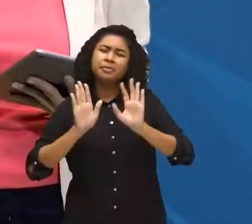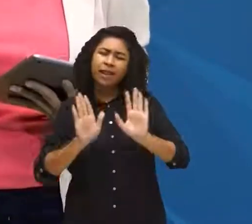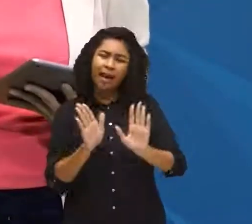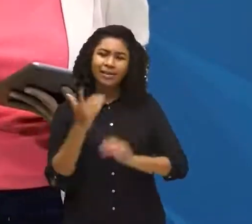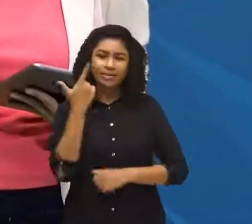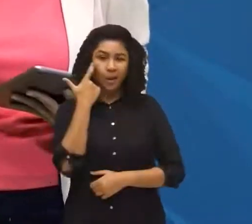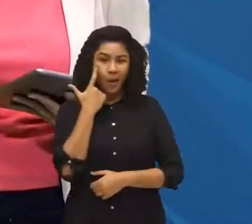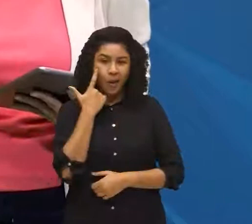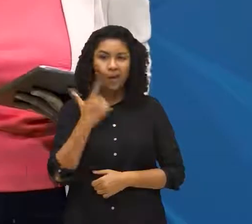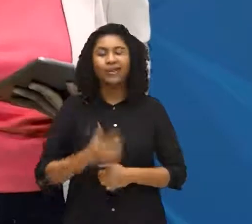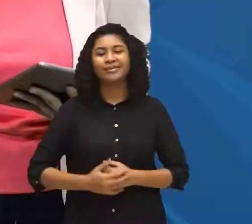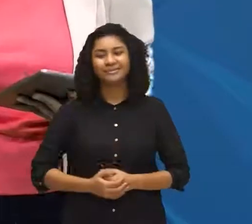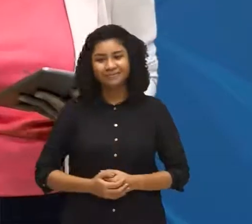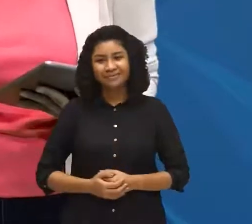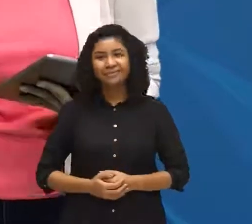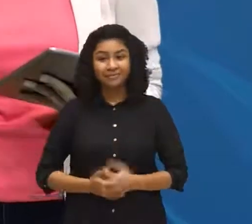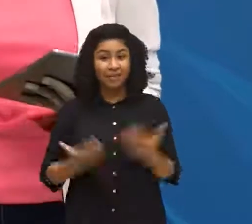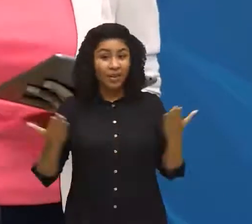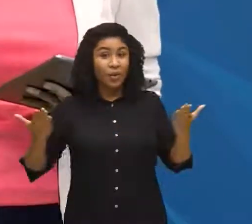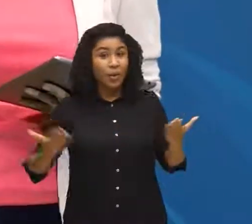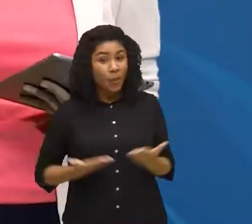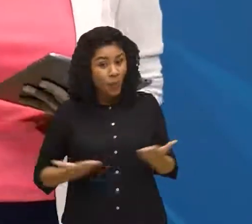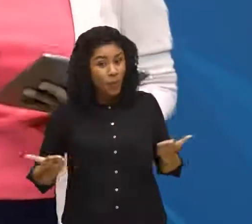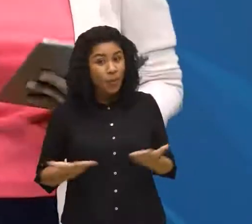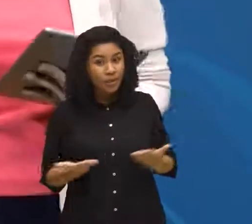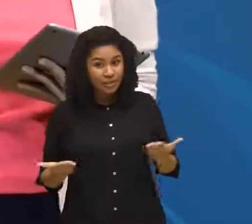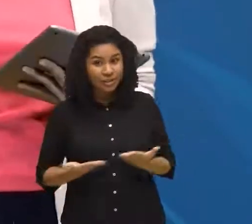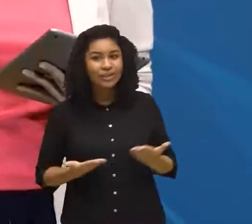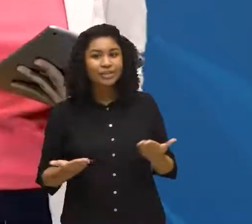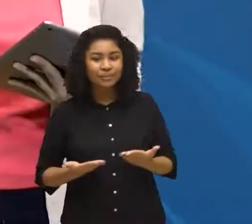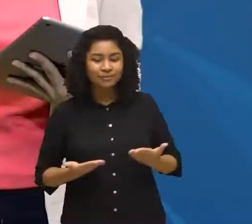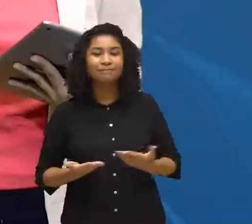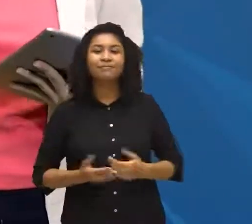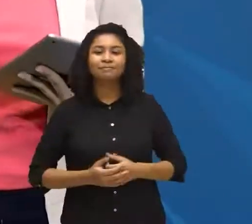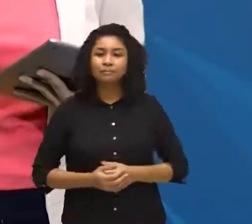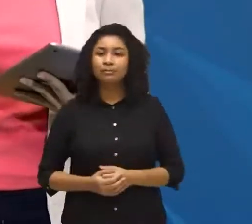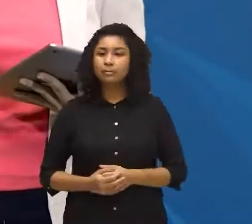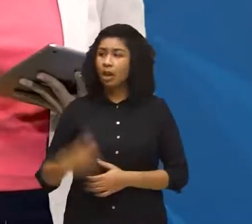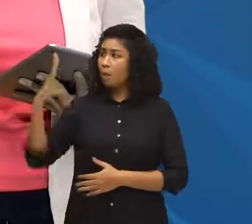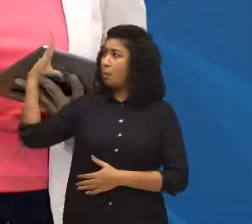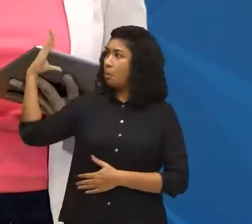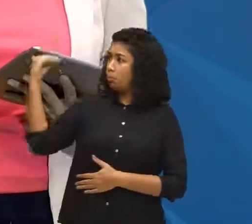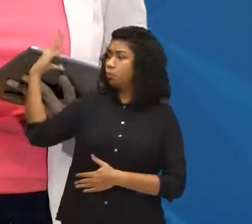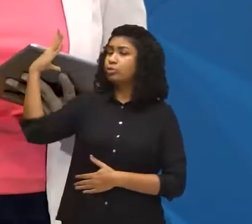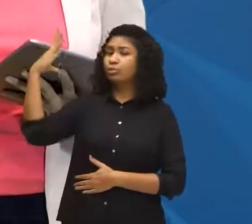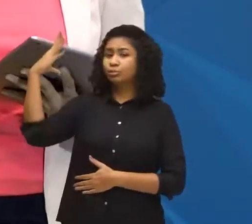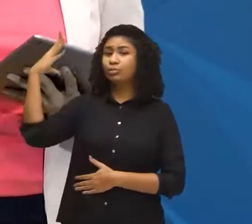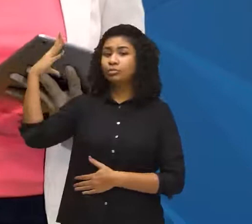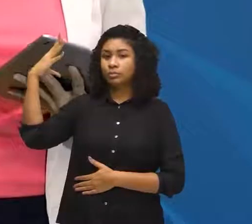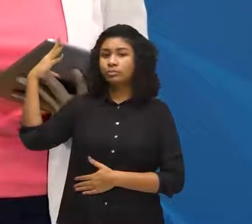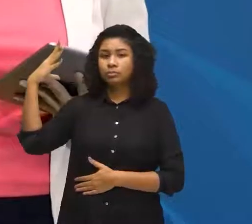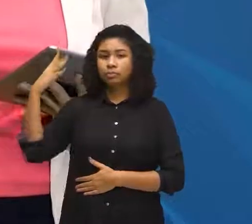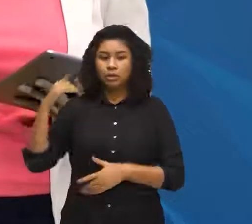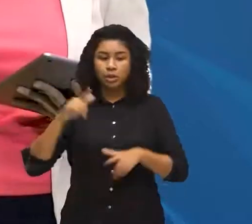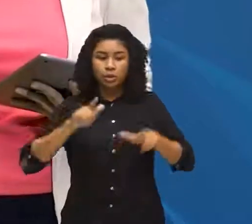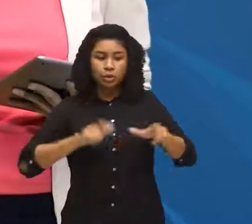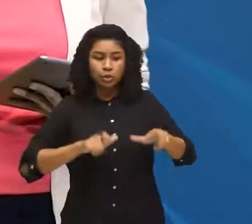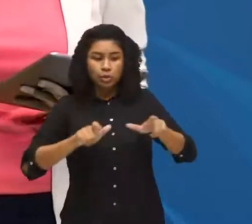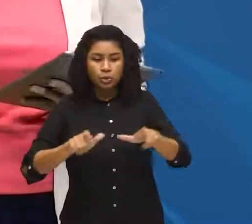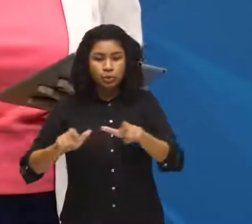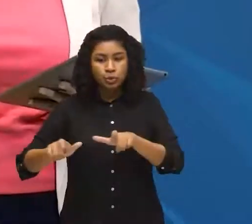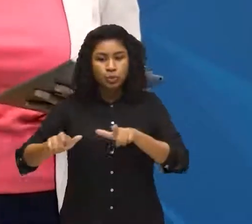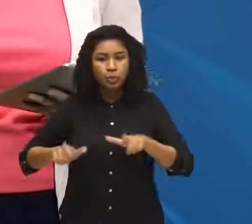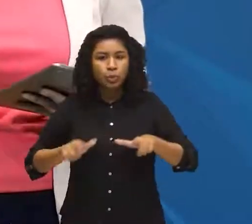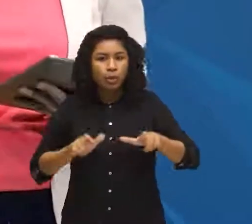saibam que hoje, atualmente, o fato de tirar selfies em situações inusitadas